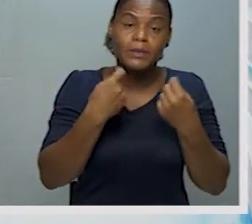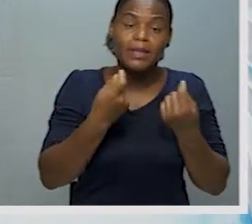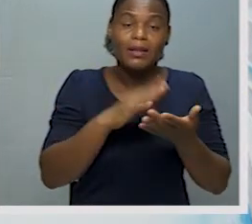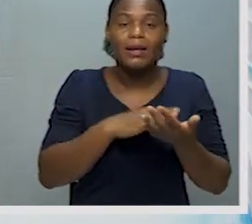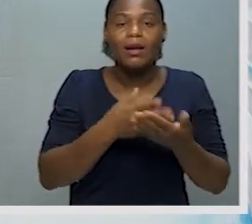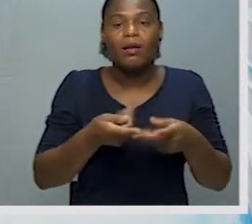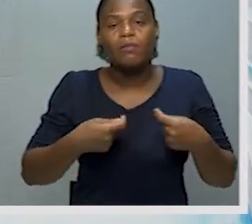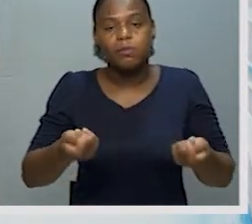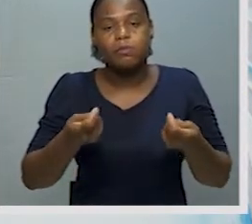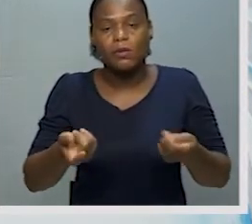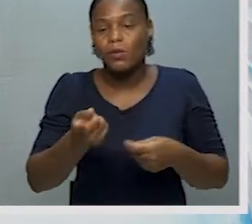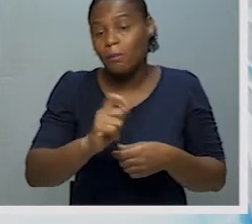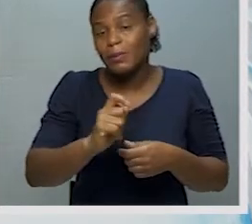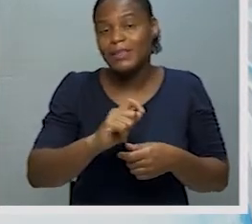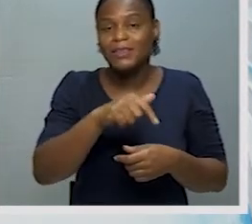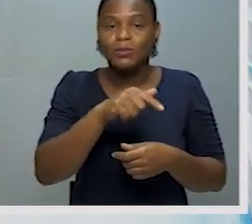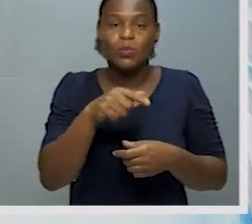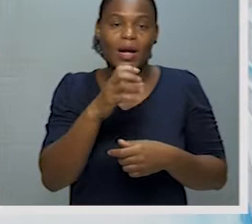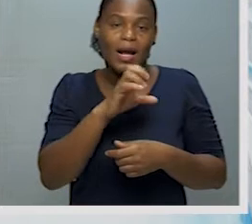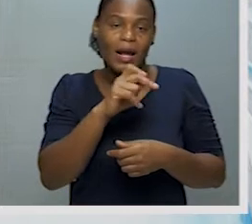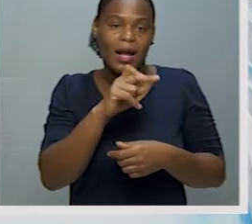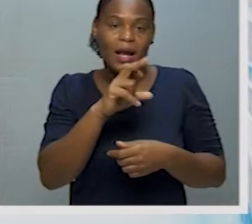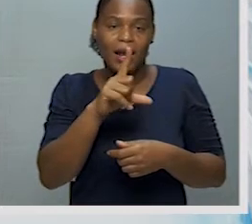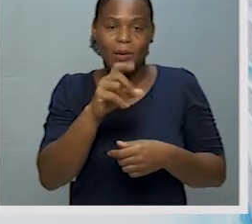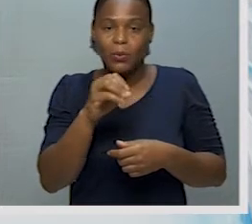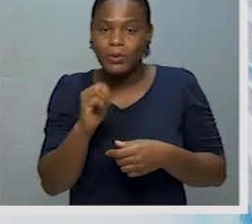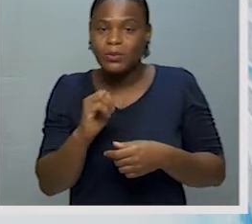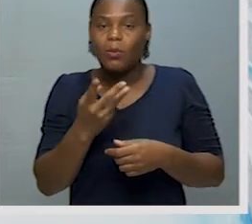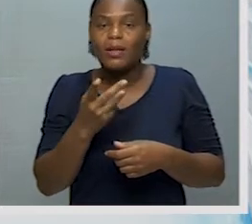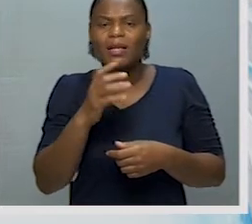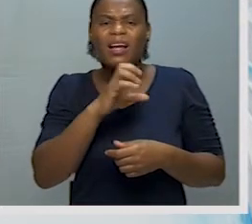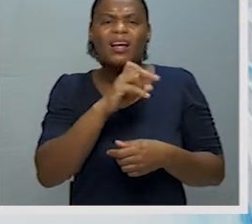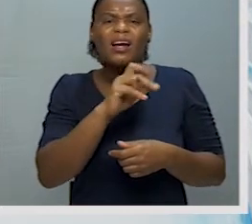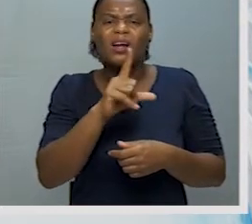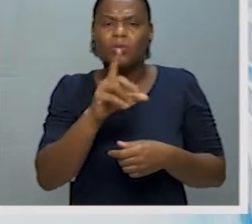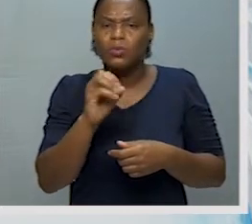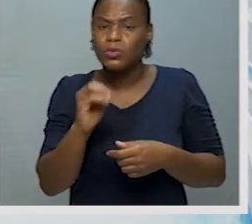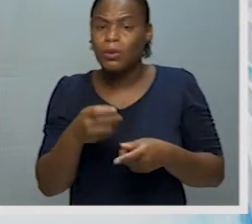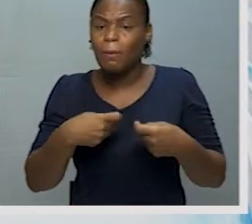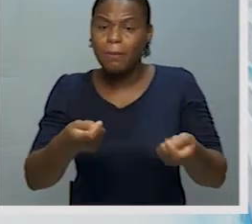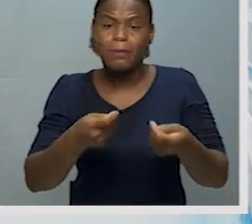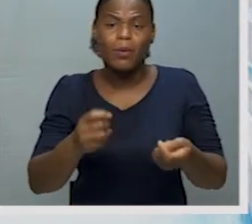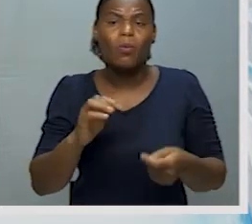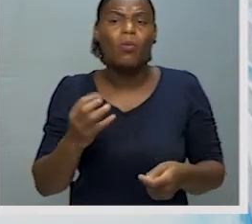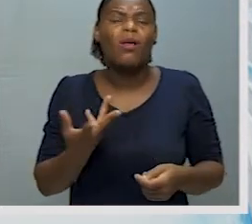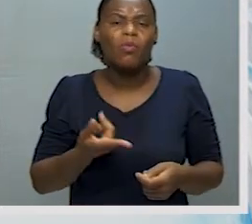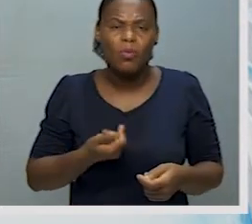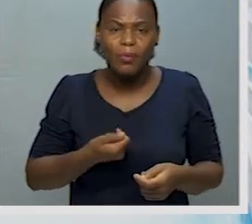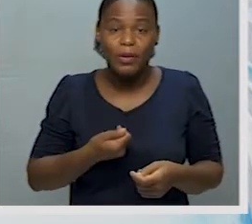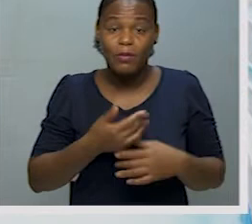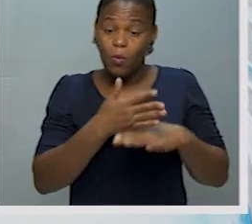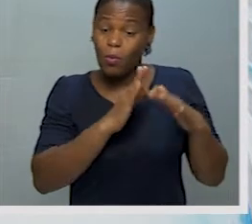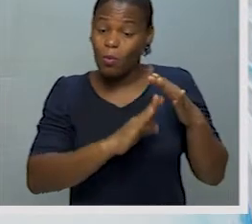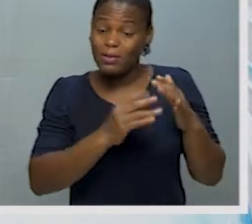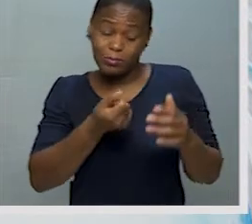traduz os gastos mensais do Carlos. Quais foram os gastos do Carlos? Portanto, ele gastou 1/4 do seu